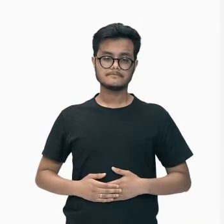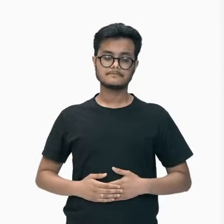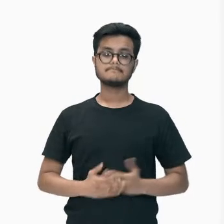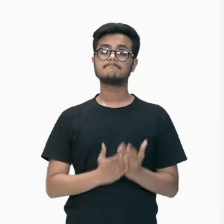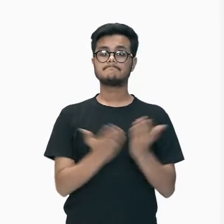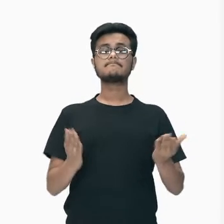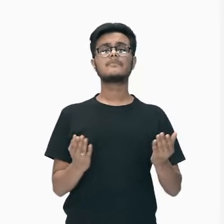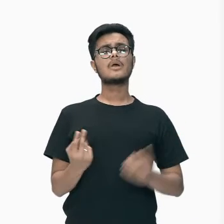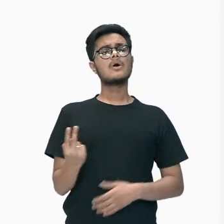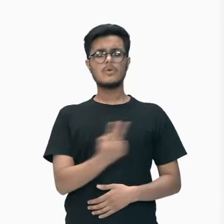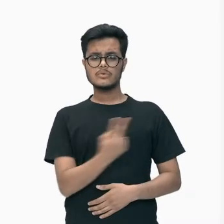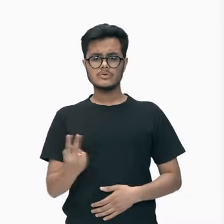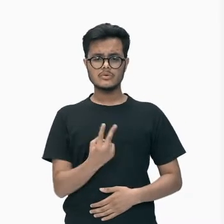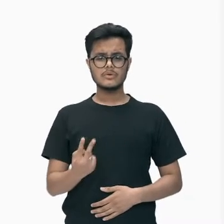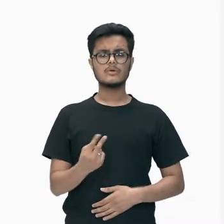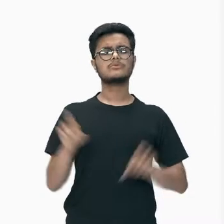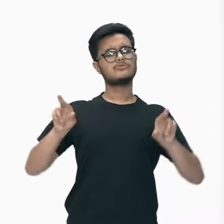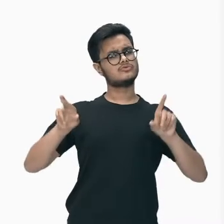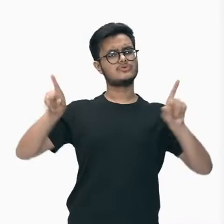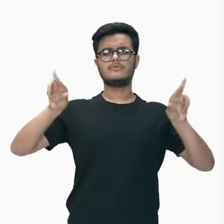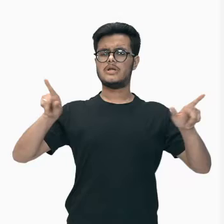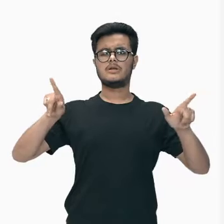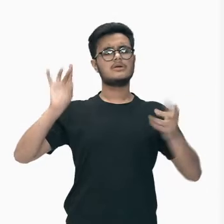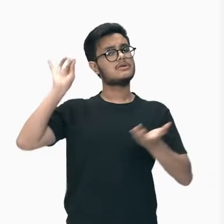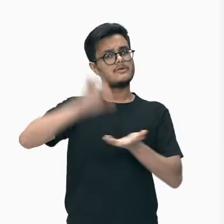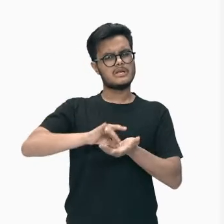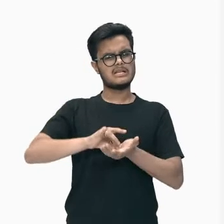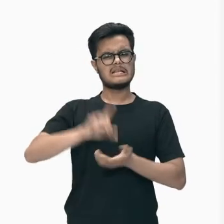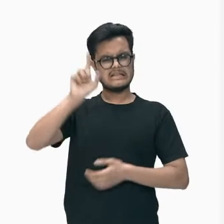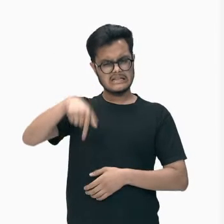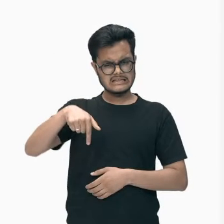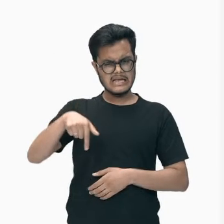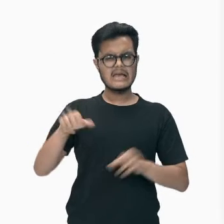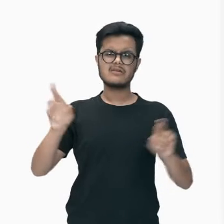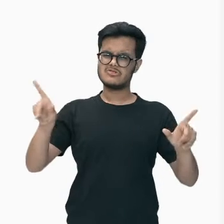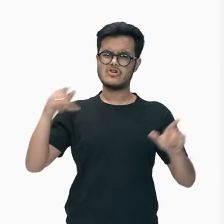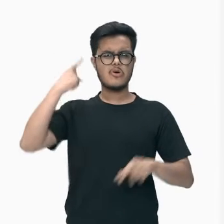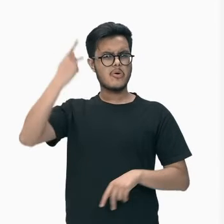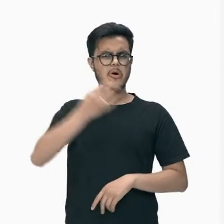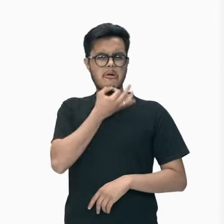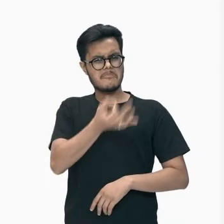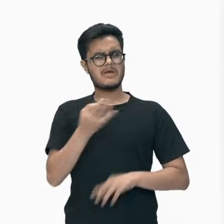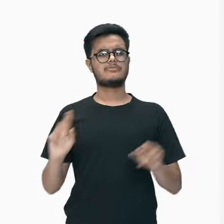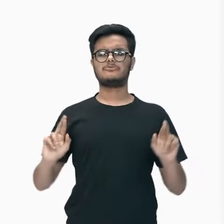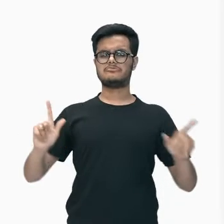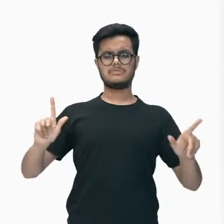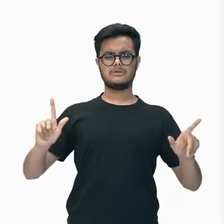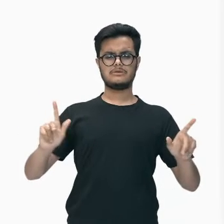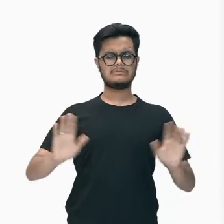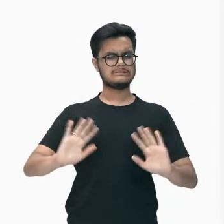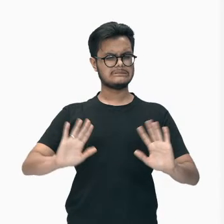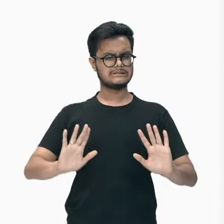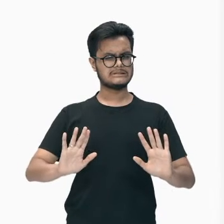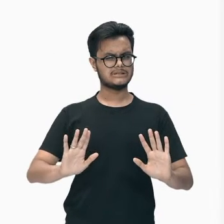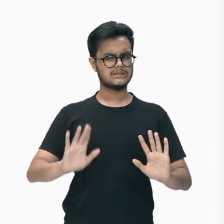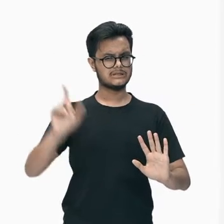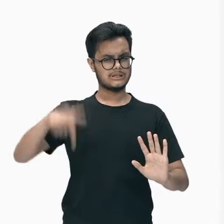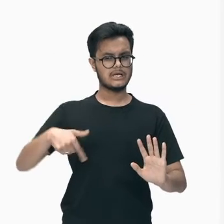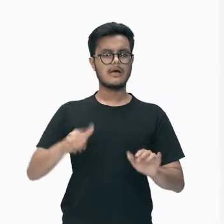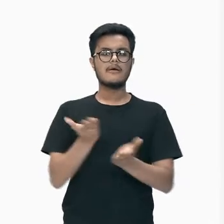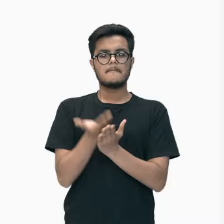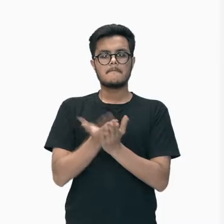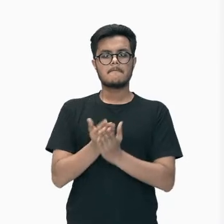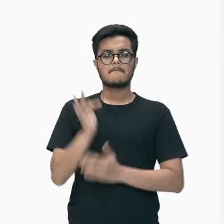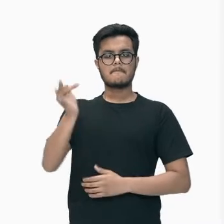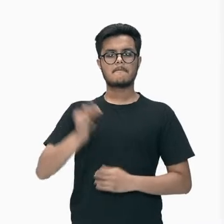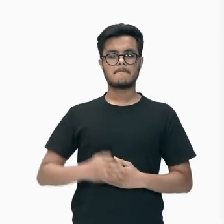dois partidos de ideologia diferente. Será que eles têm ideologia diferente ou não? Vamos ver. Apesar